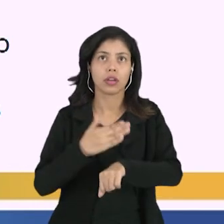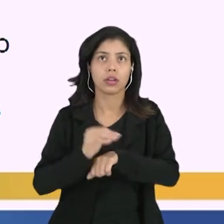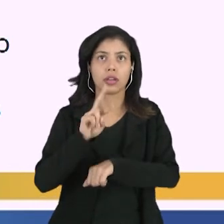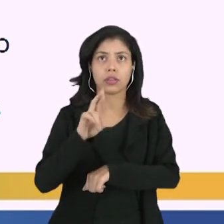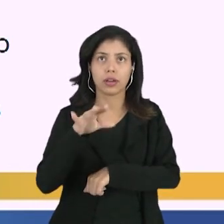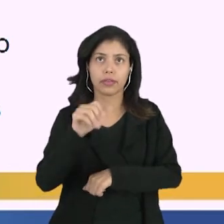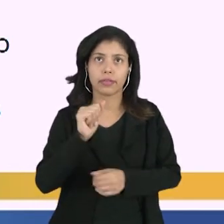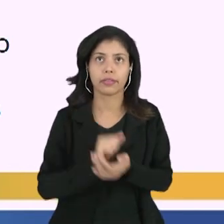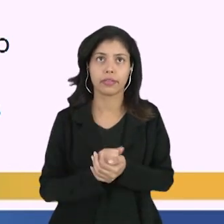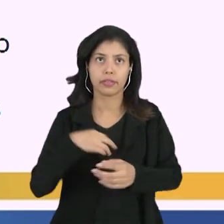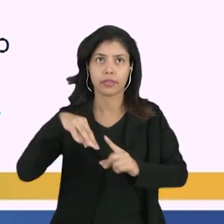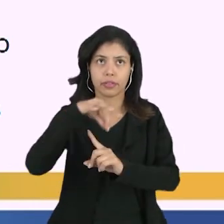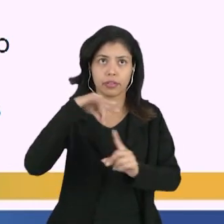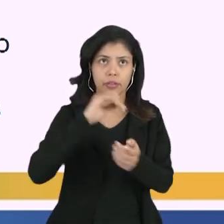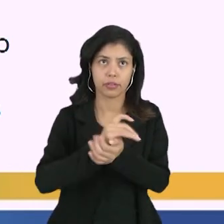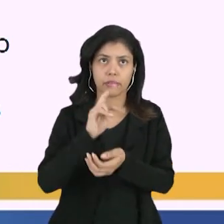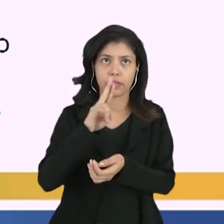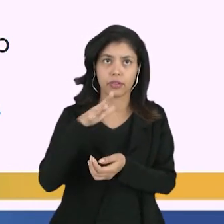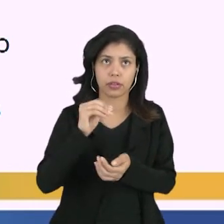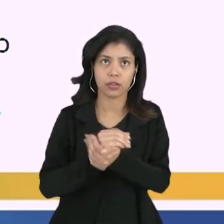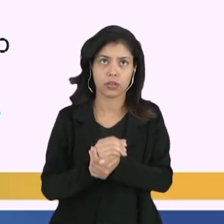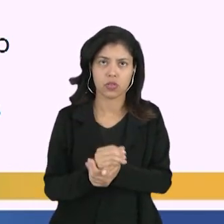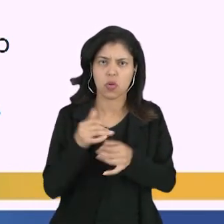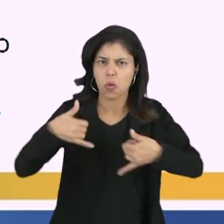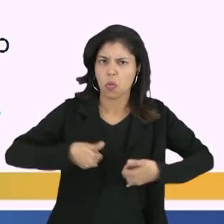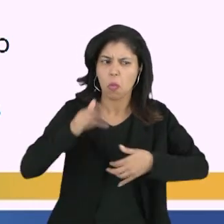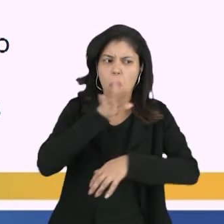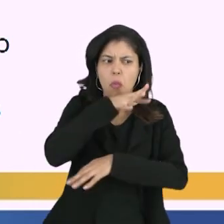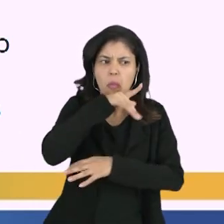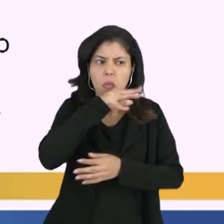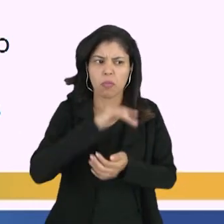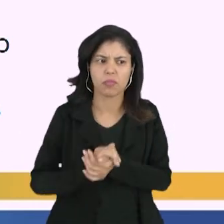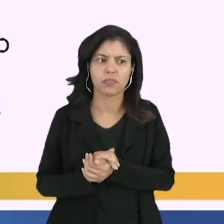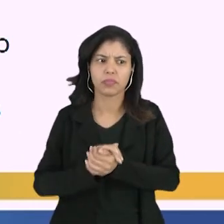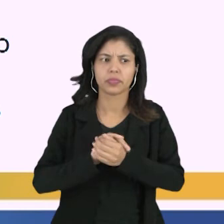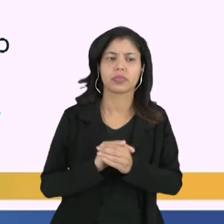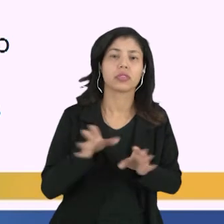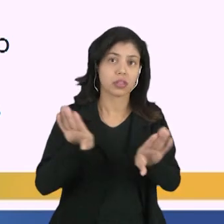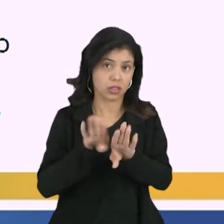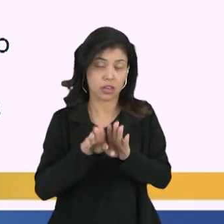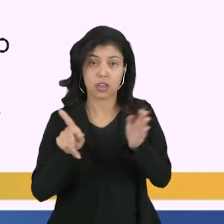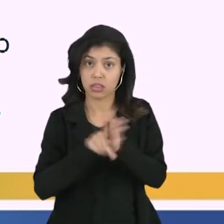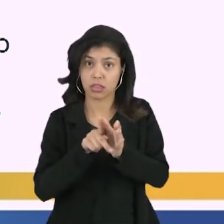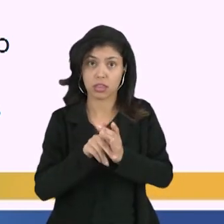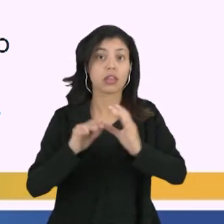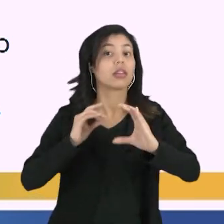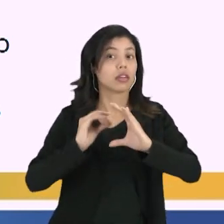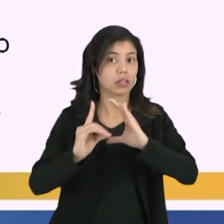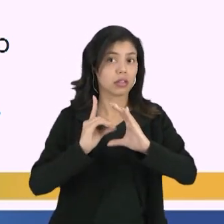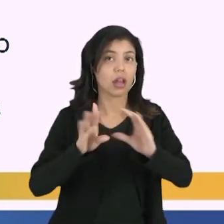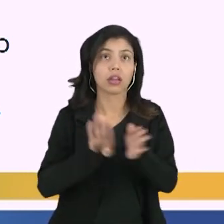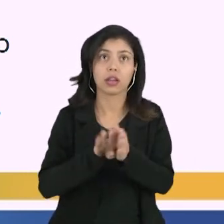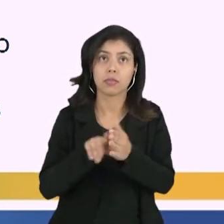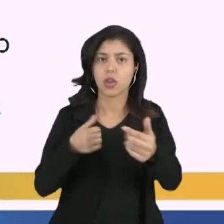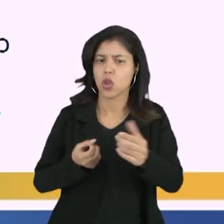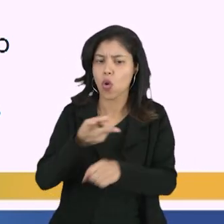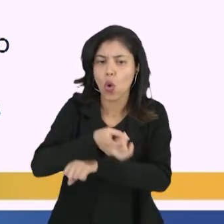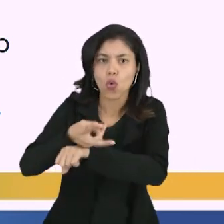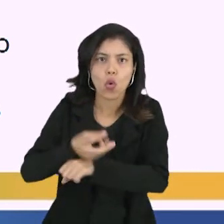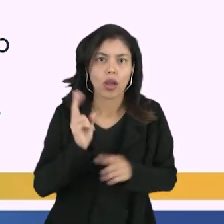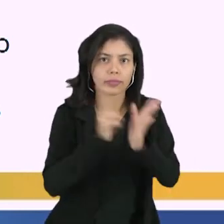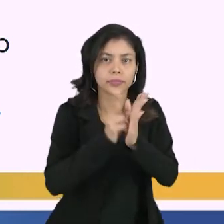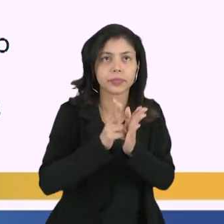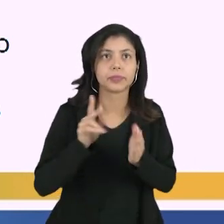sanguinário, cruel e vingativo dos naturais, as missões jesuíticas do Vale Amazônico e a exploração do trabalho indígena